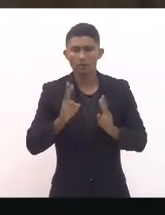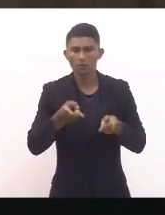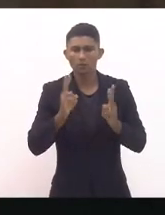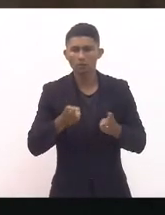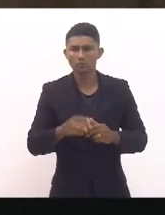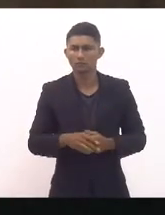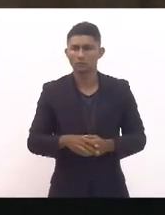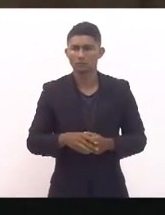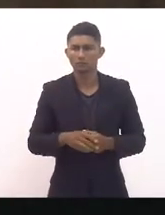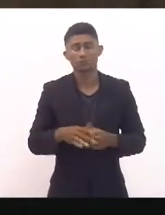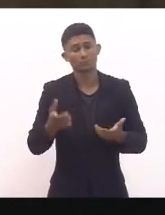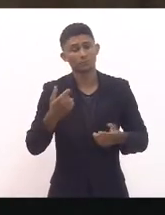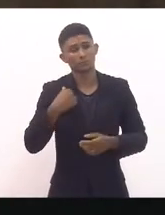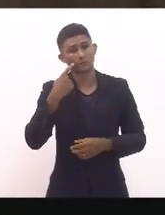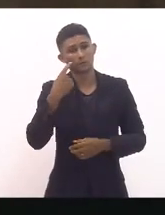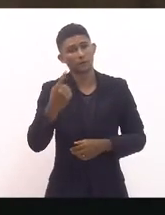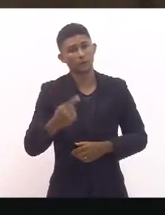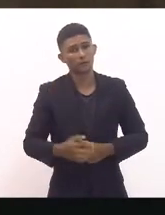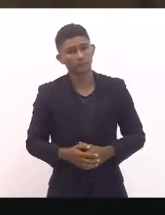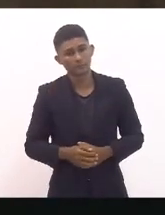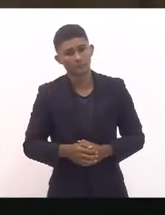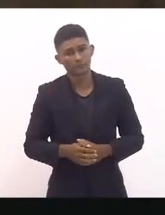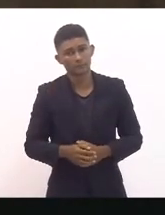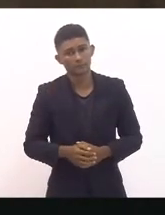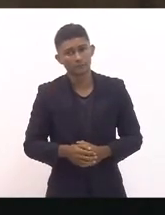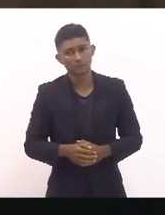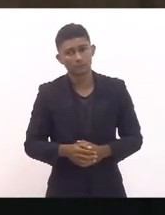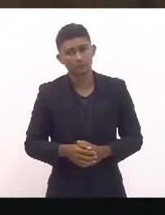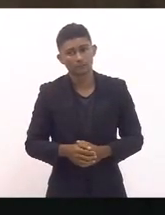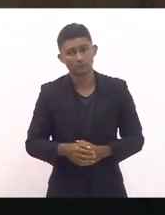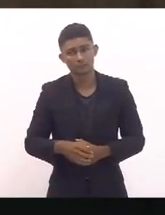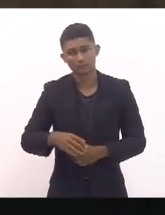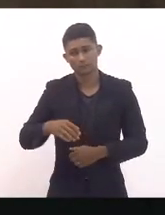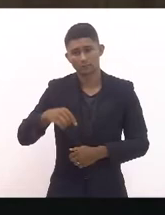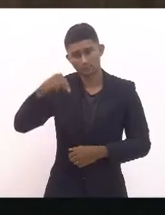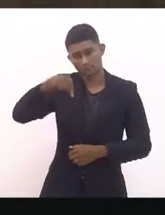professora verificar, como parte desses